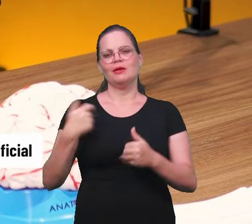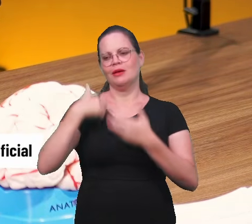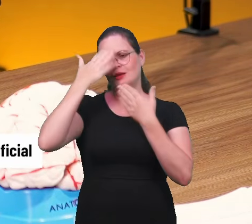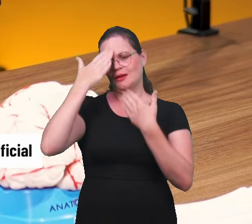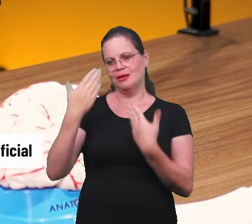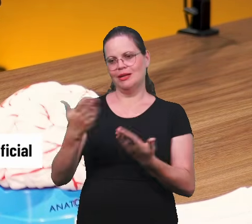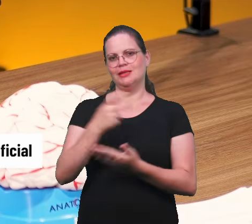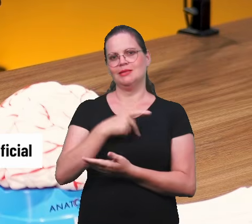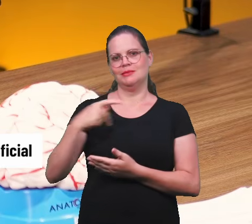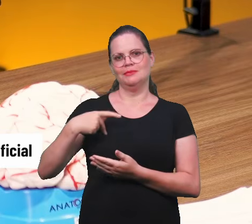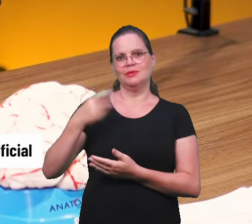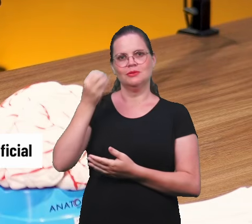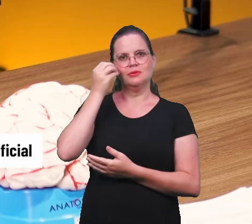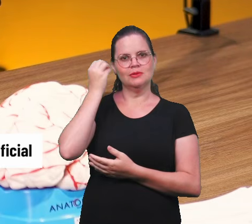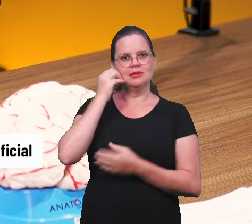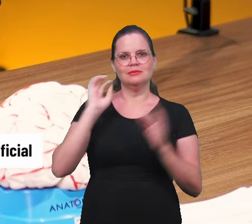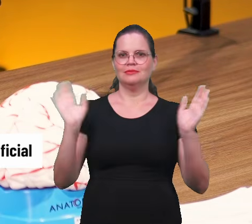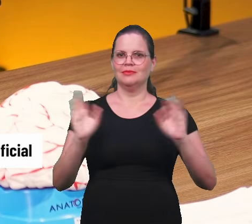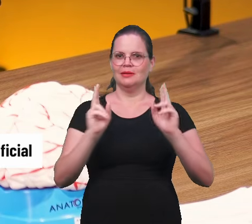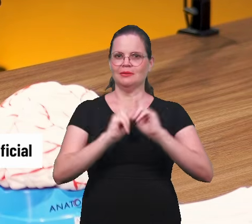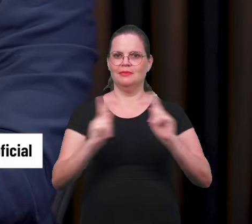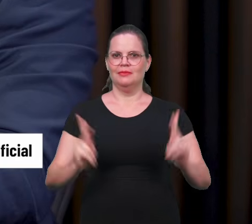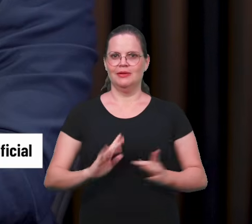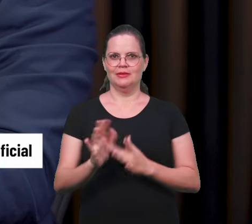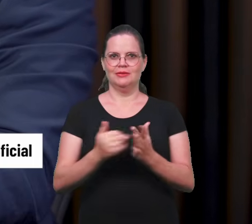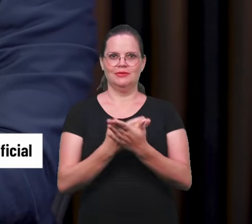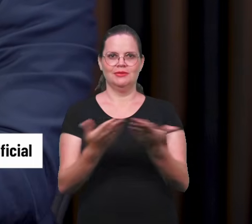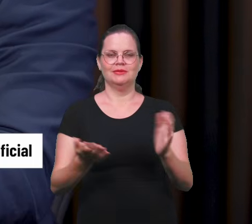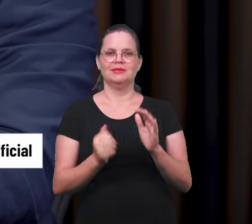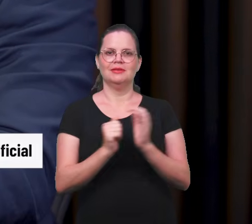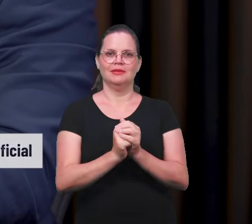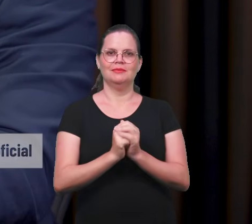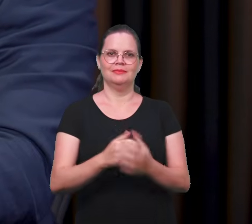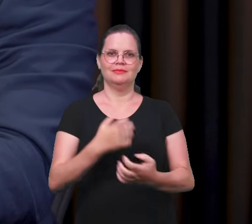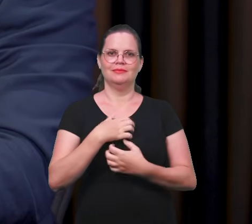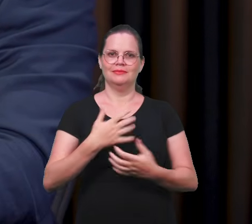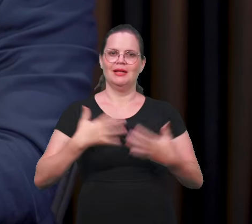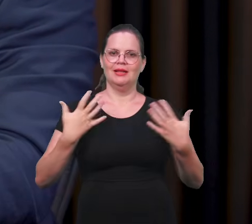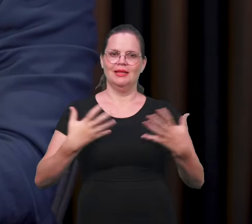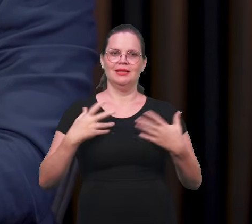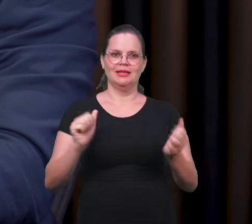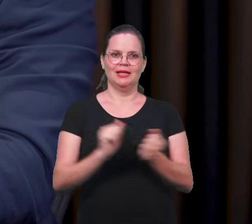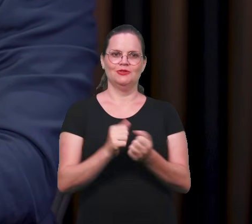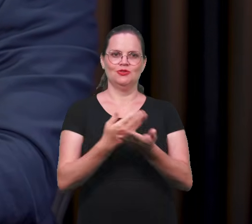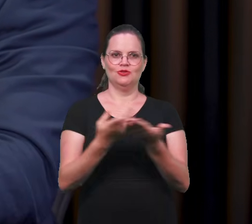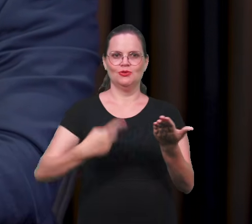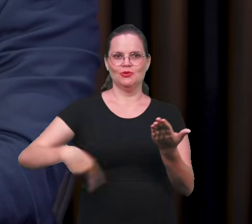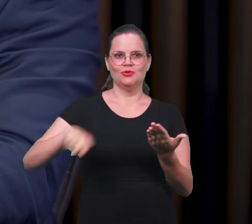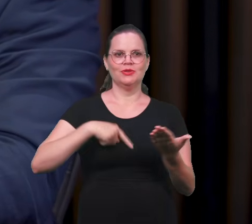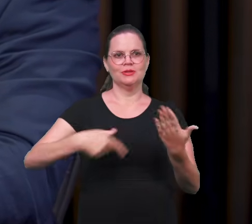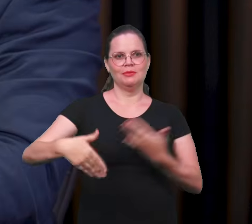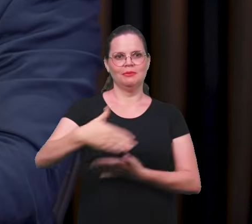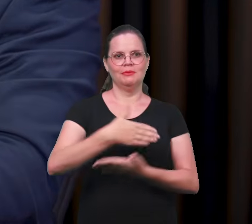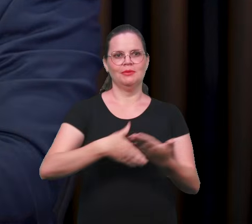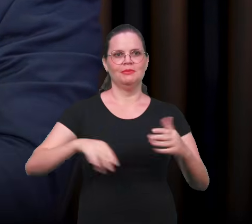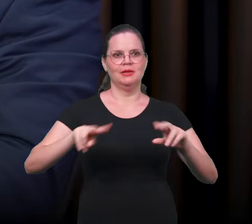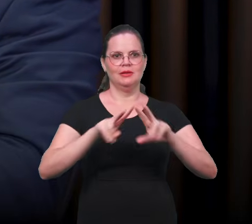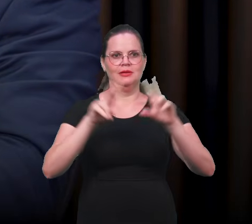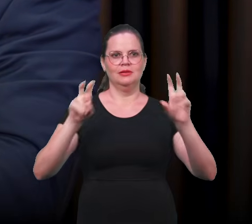né, nos despedir, né, a paz do Senhor. Uma alegria, mais uma vez, poder compartilhar